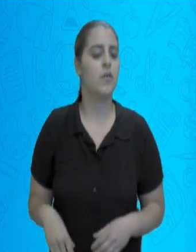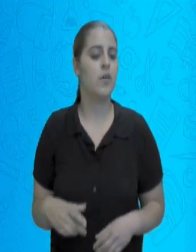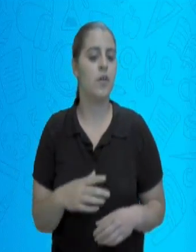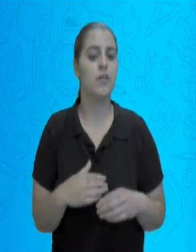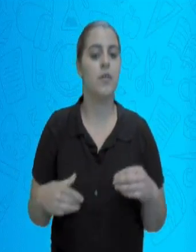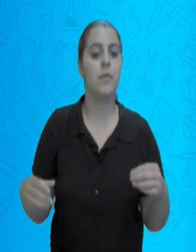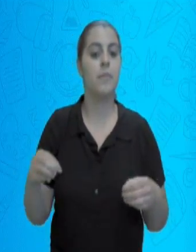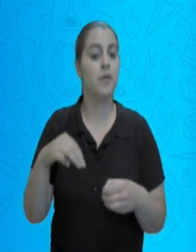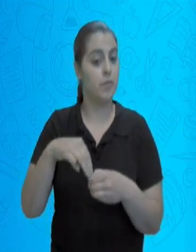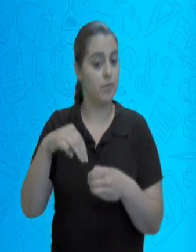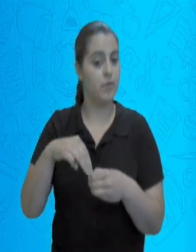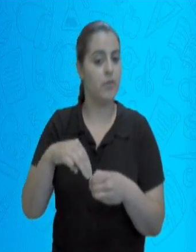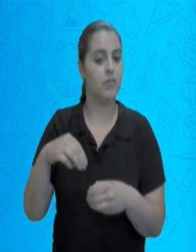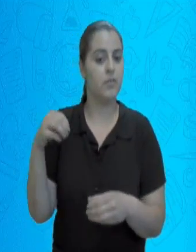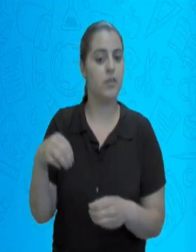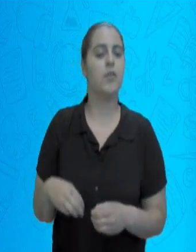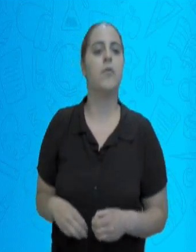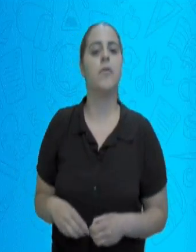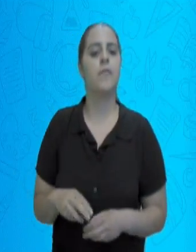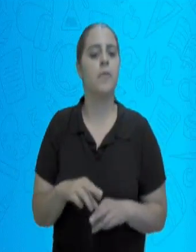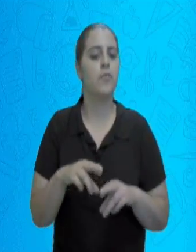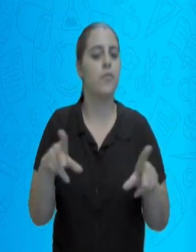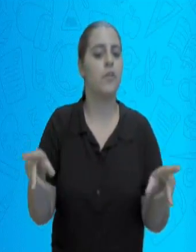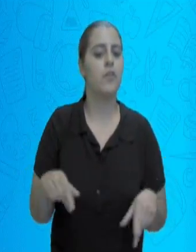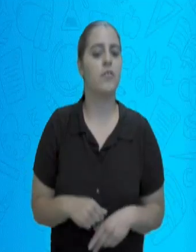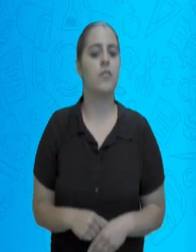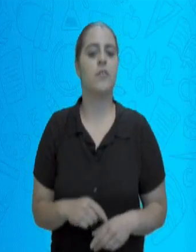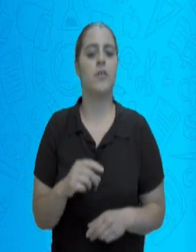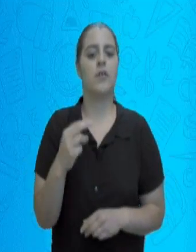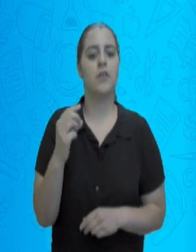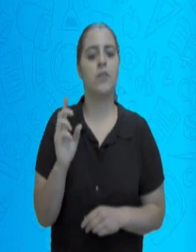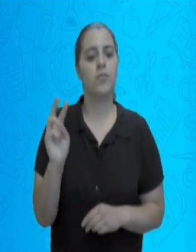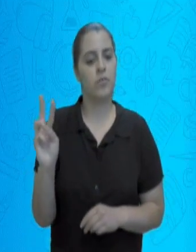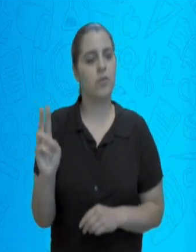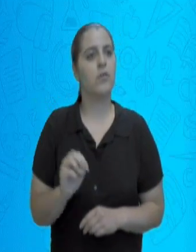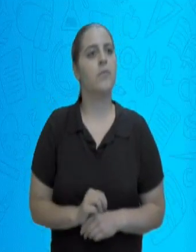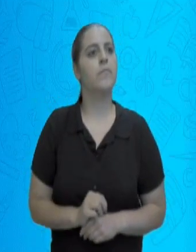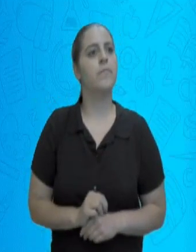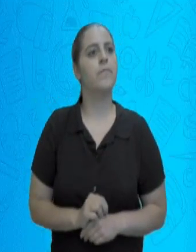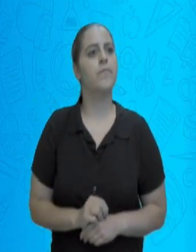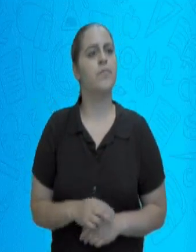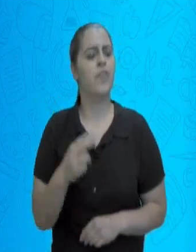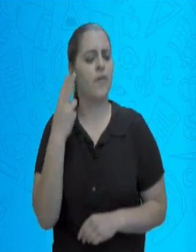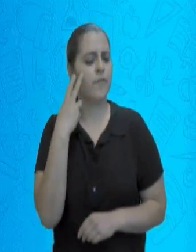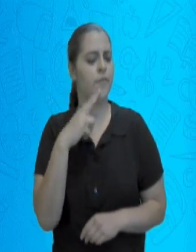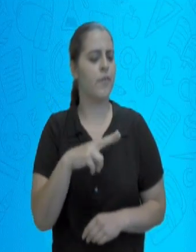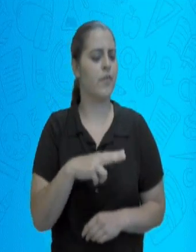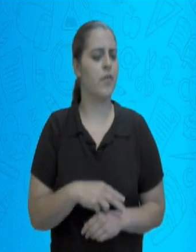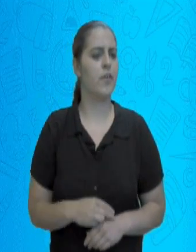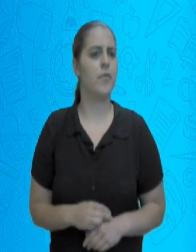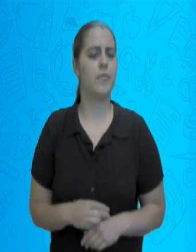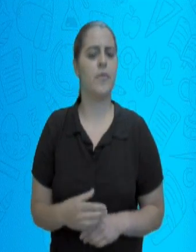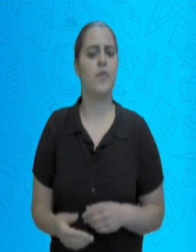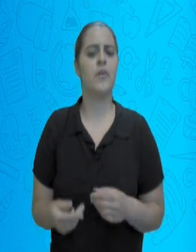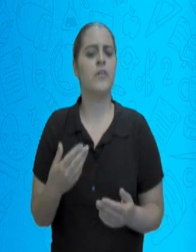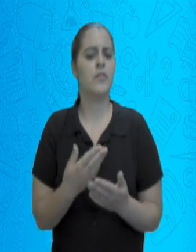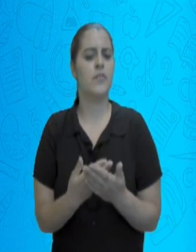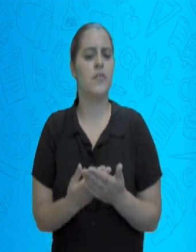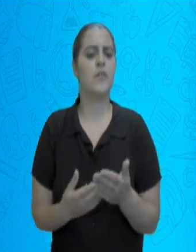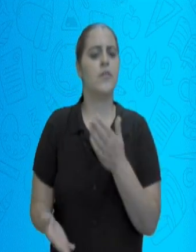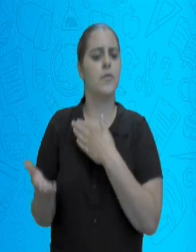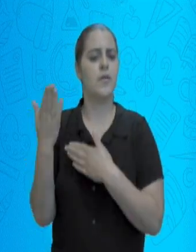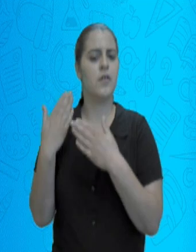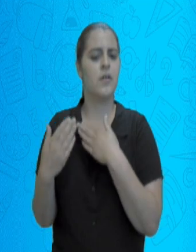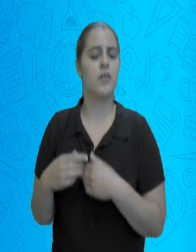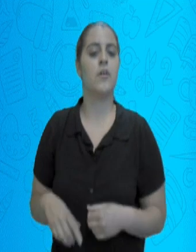do município. Então, a gente vai diferenciar as duas coisas hoje. Já vimos em nossas aulas o